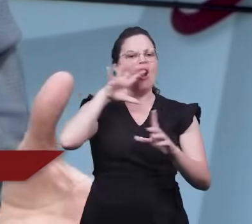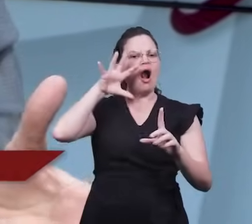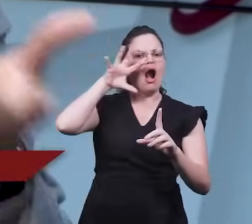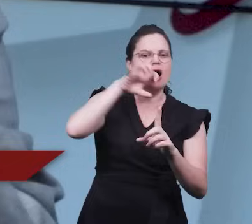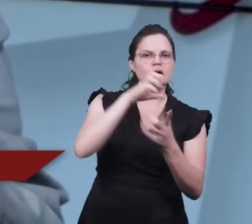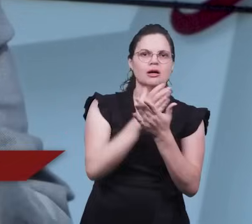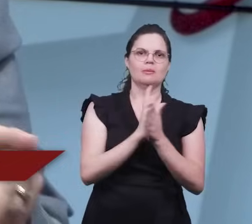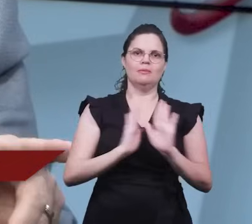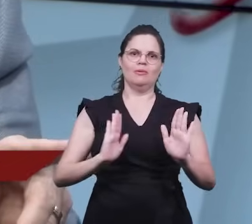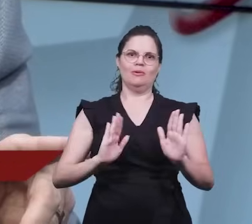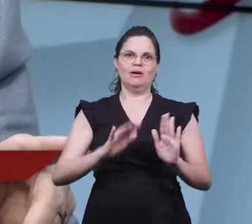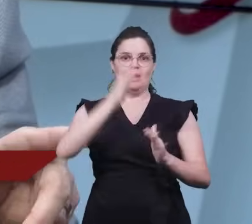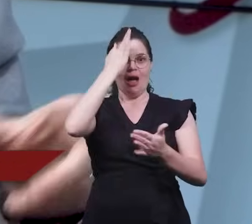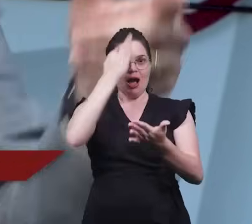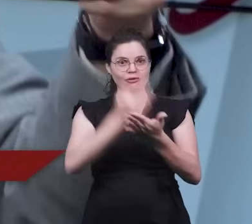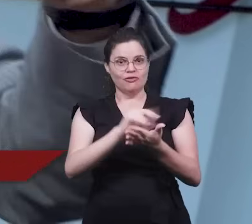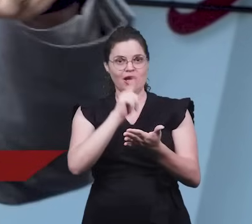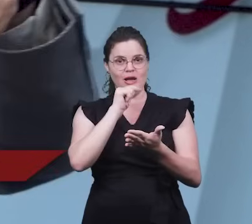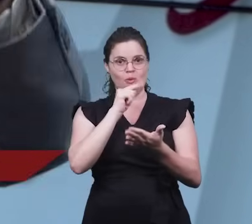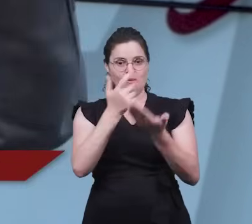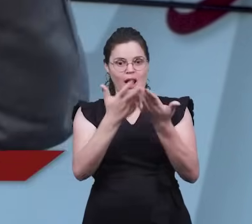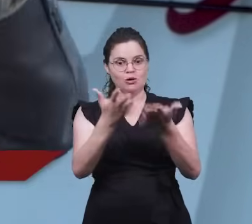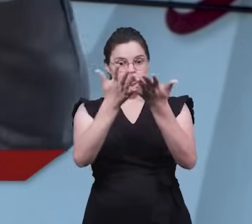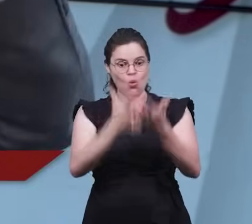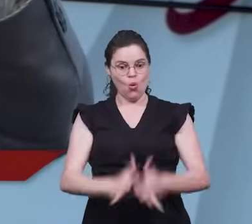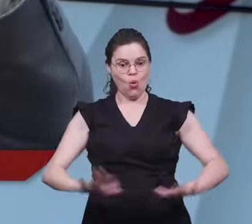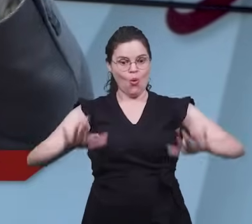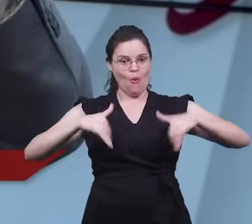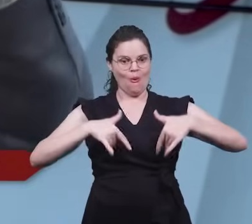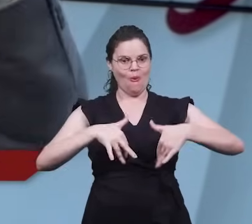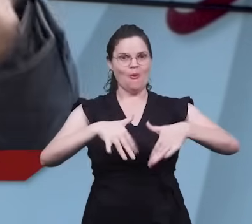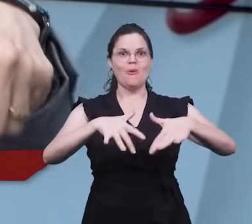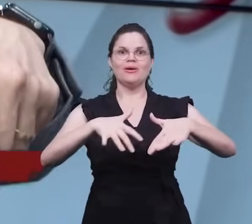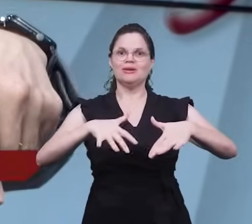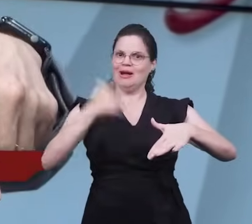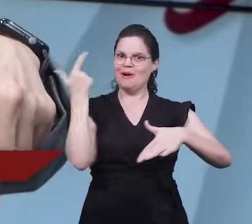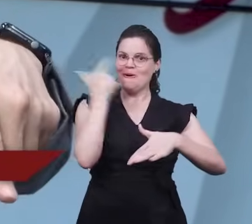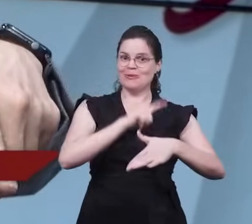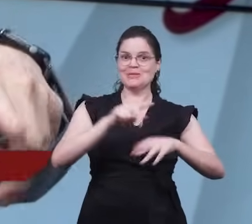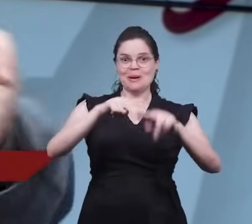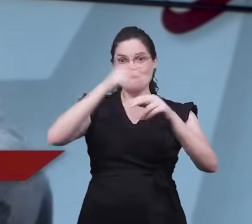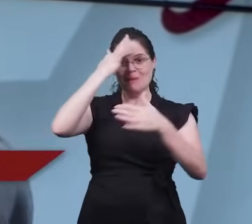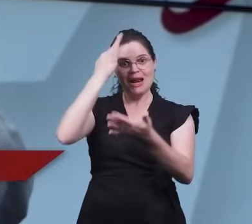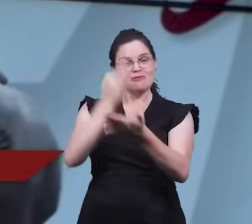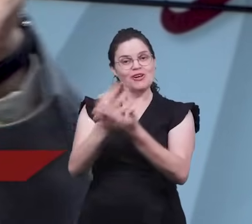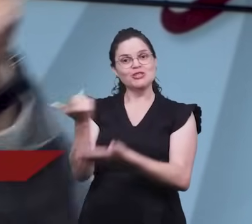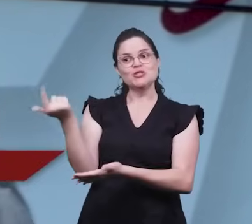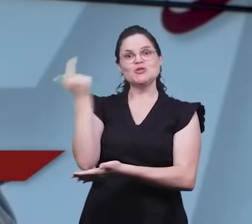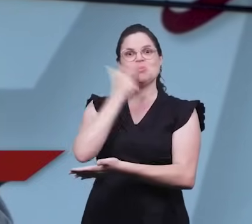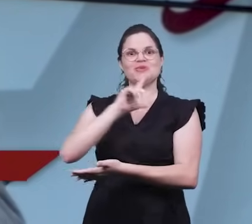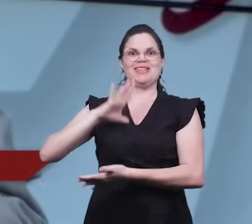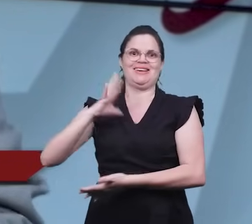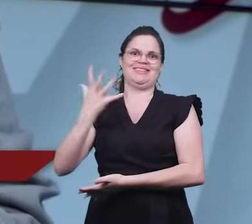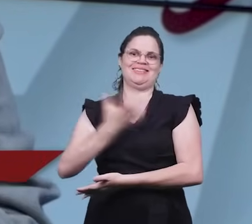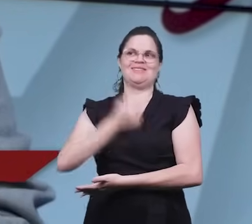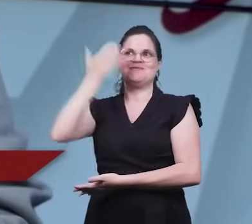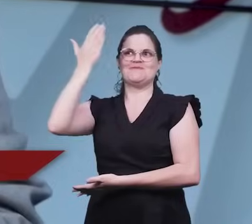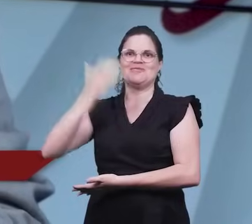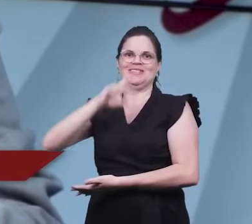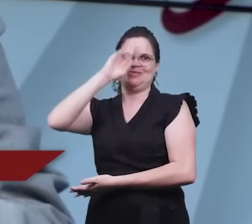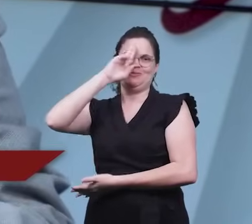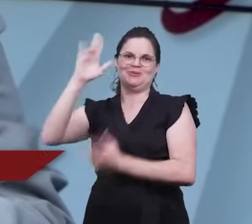se abriu. Pela fé, nós estamos aqui debaixo da palavra do Senhor. E diante desse cenário todo